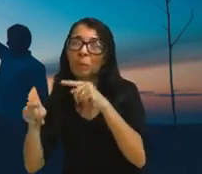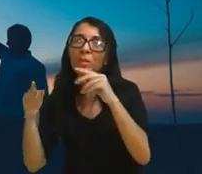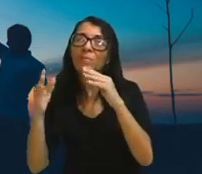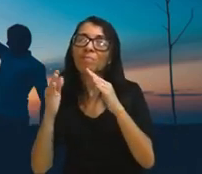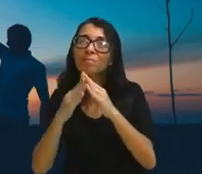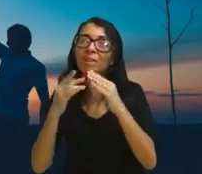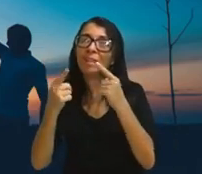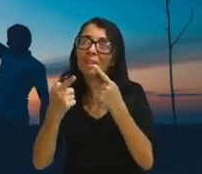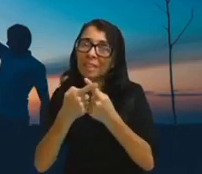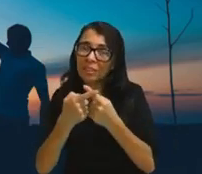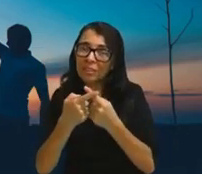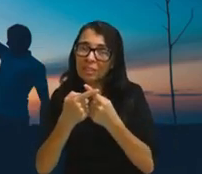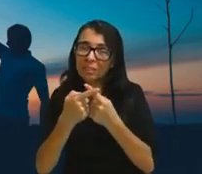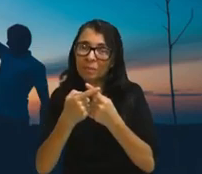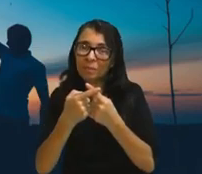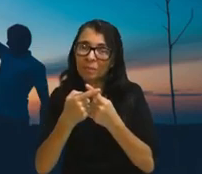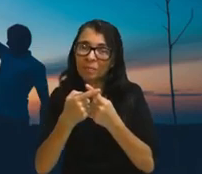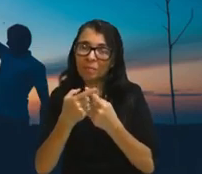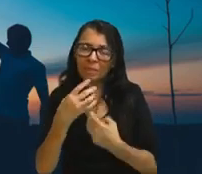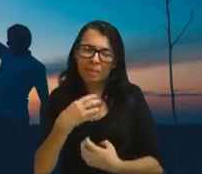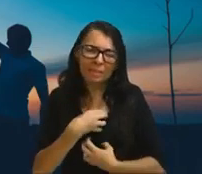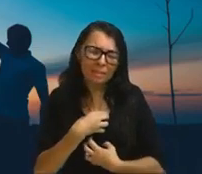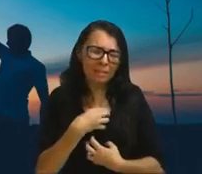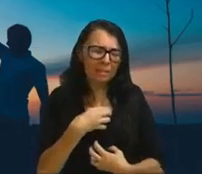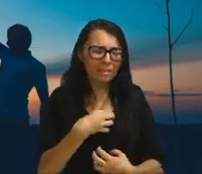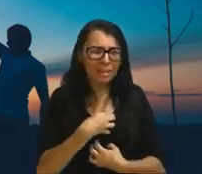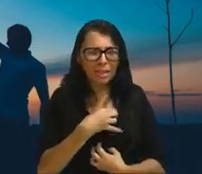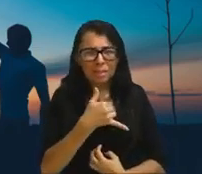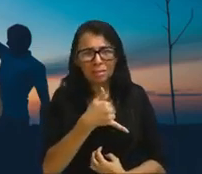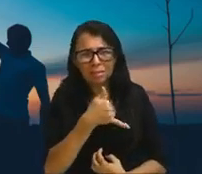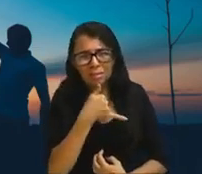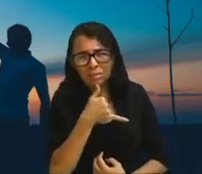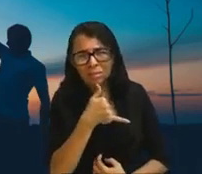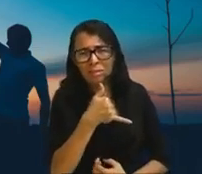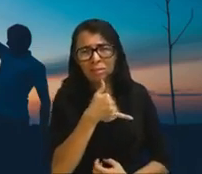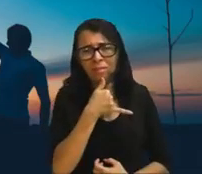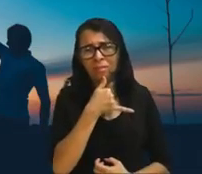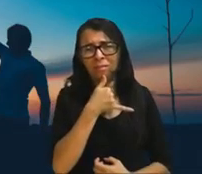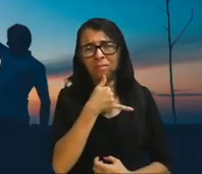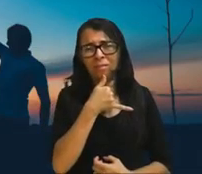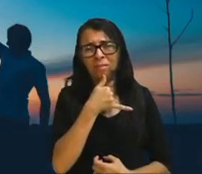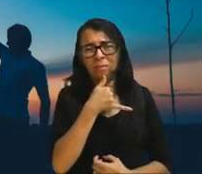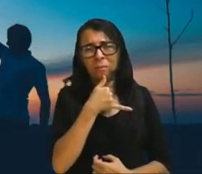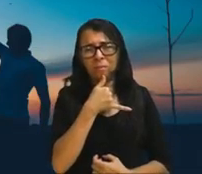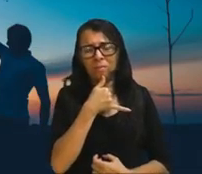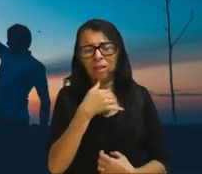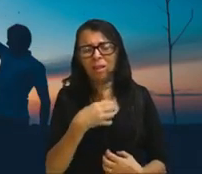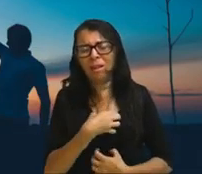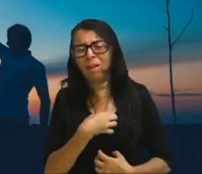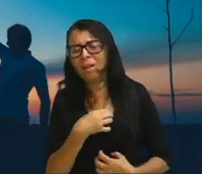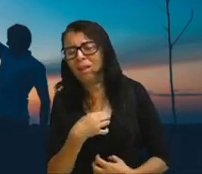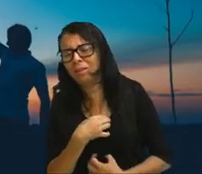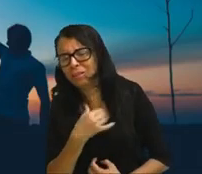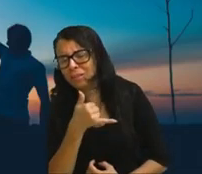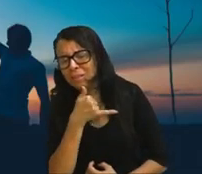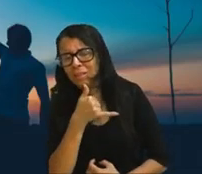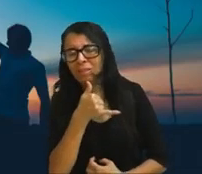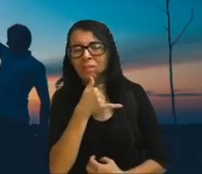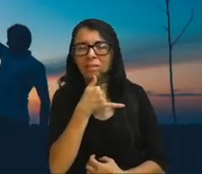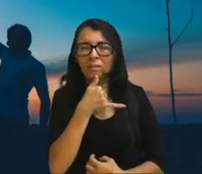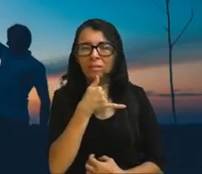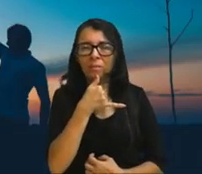lar robôs programados para fazer ou pensar da forma que nós pensamos. Isso só acontece quando